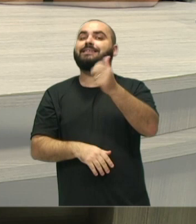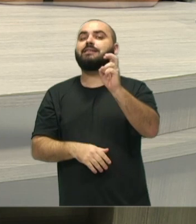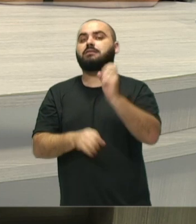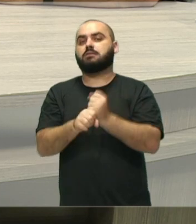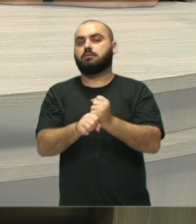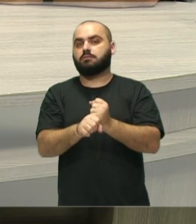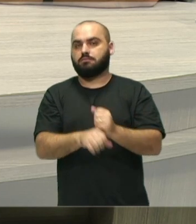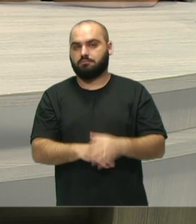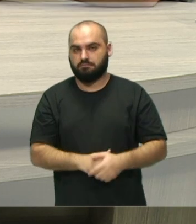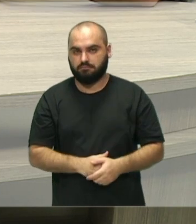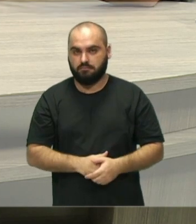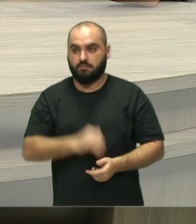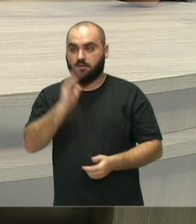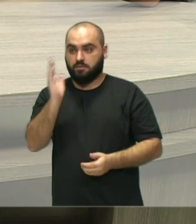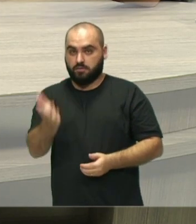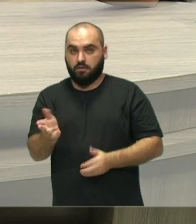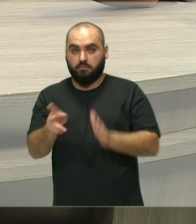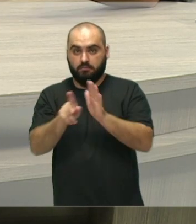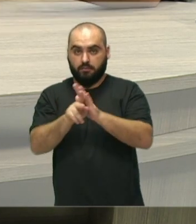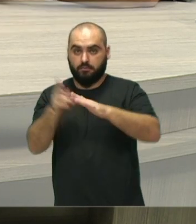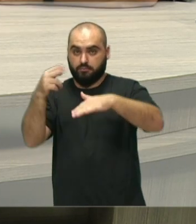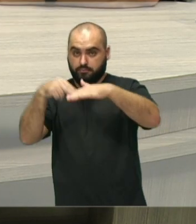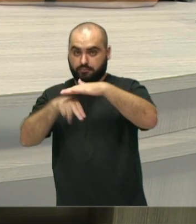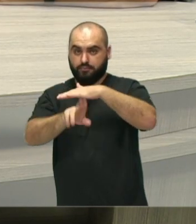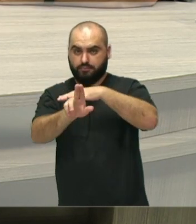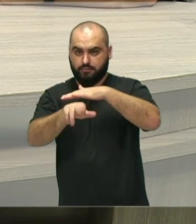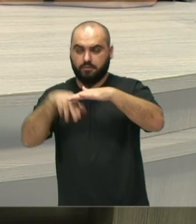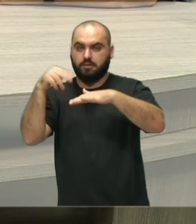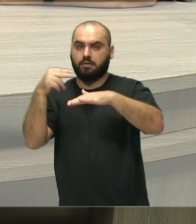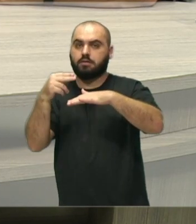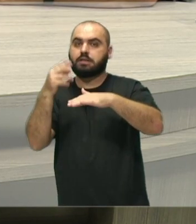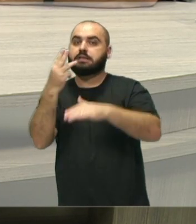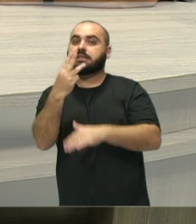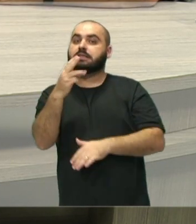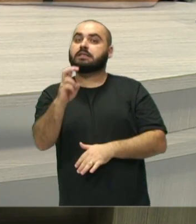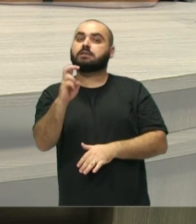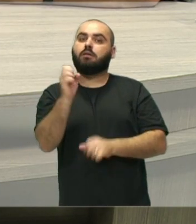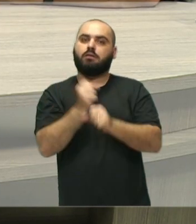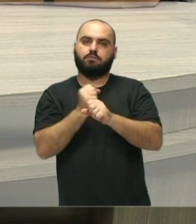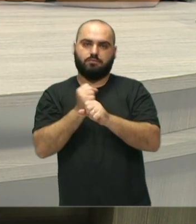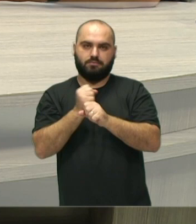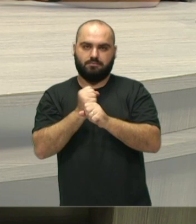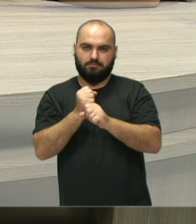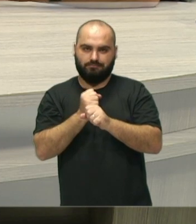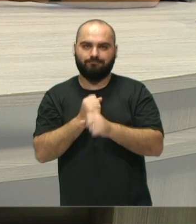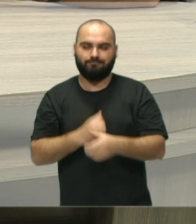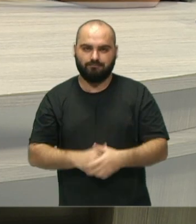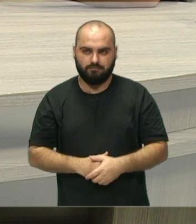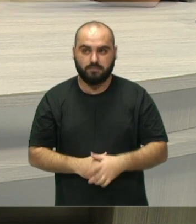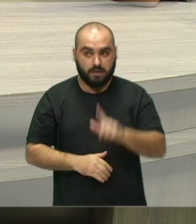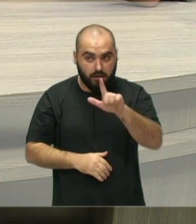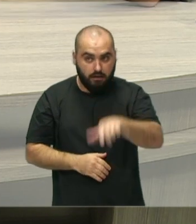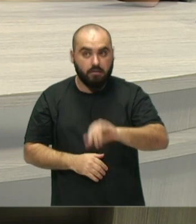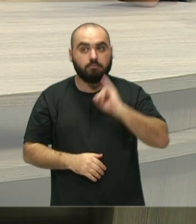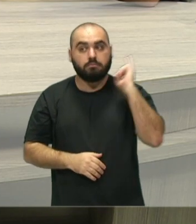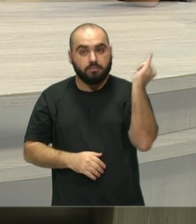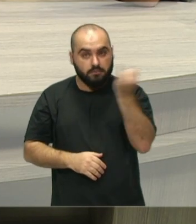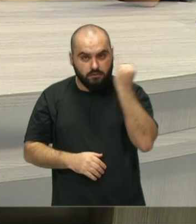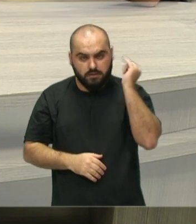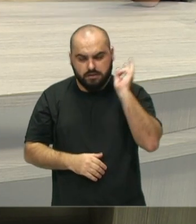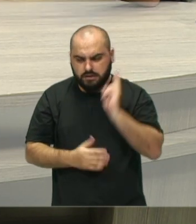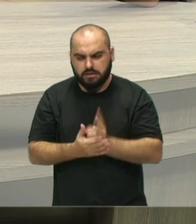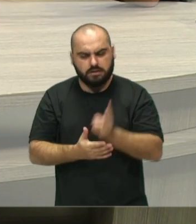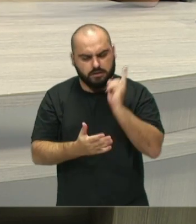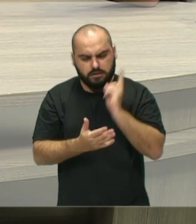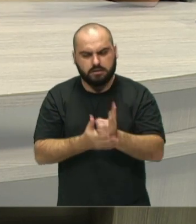e num horizonte de uma concessão de um túnel submerso de 35 anos, né? Então, é muito importante a gente sempre fazer o